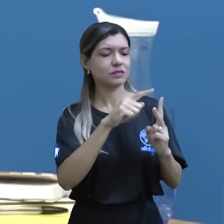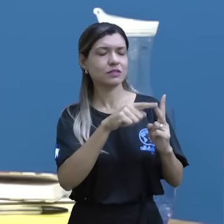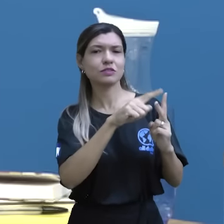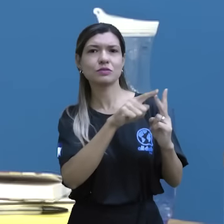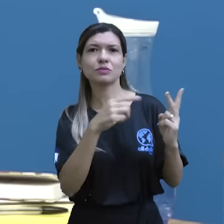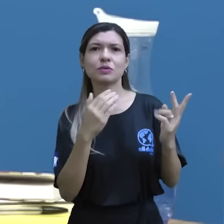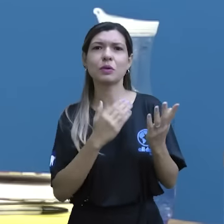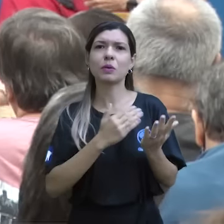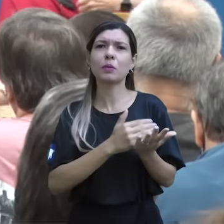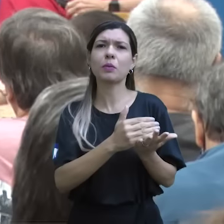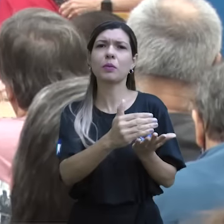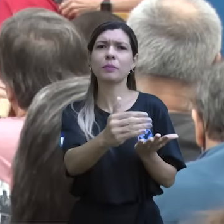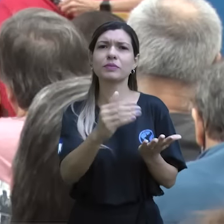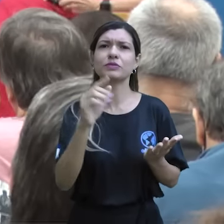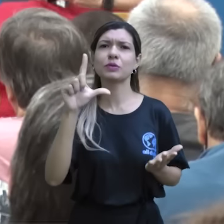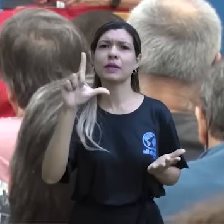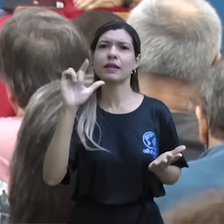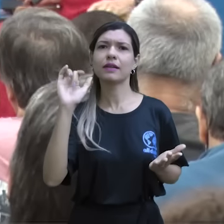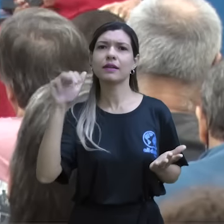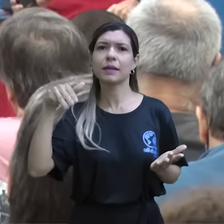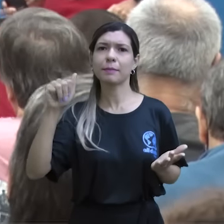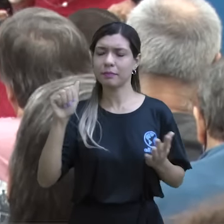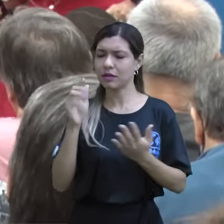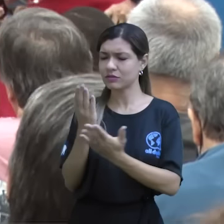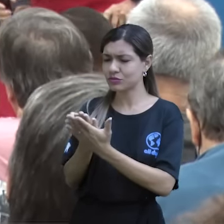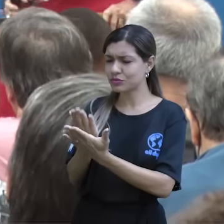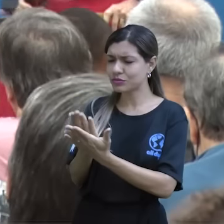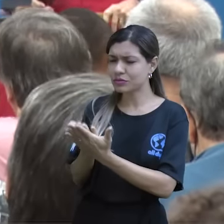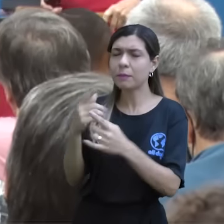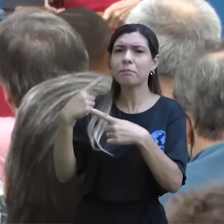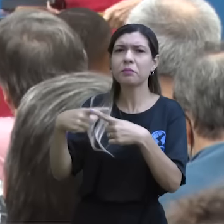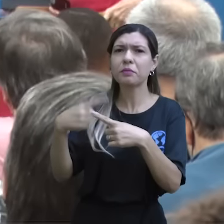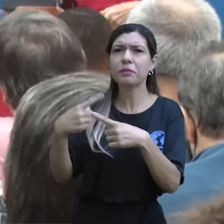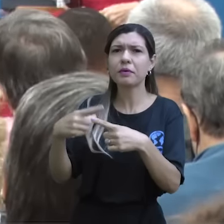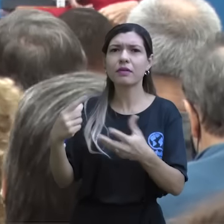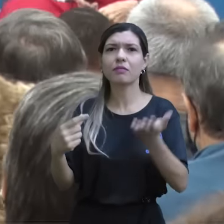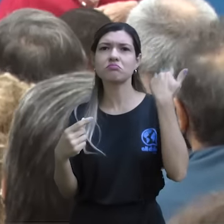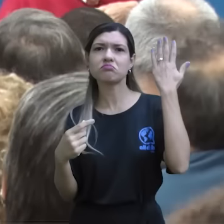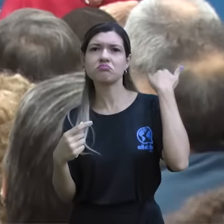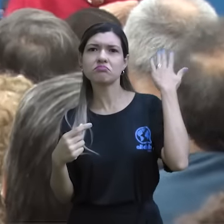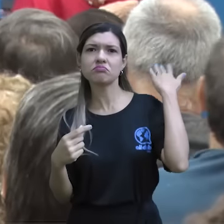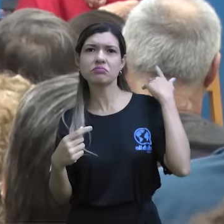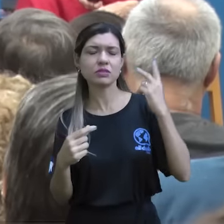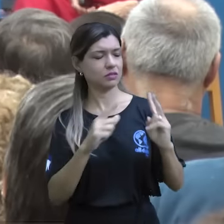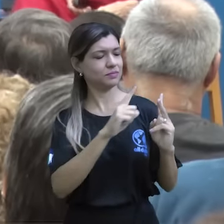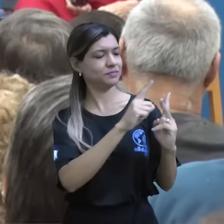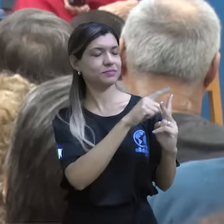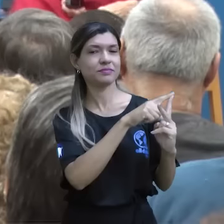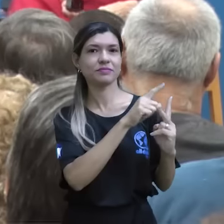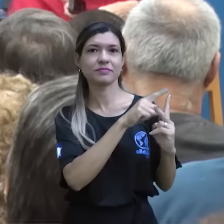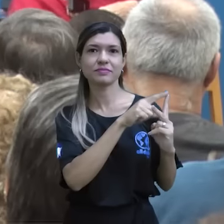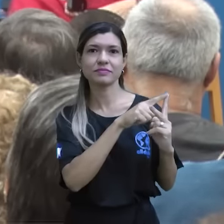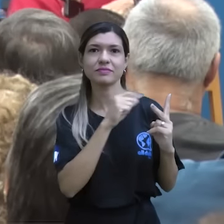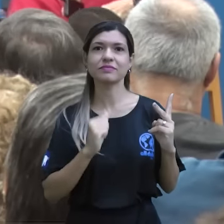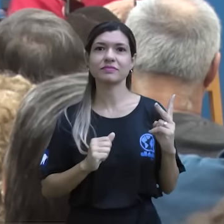começar, Beatriz? Começo, tá tudo certinho? Bom, boa tarde, uma alegria estar